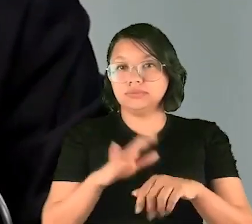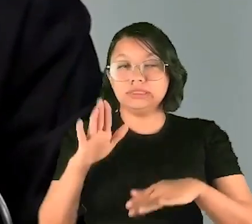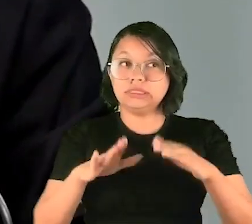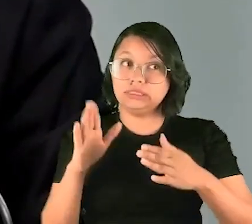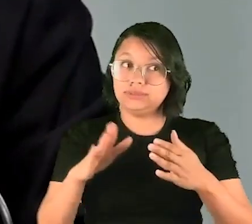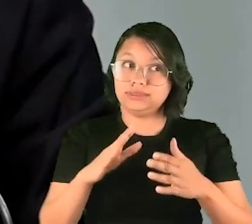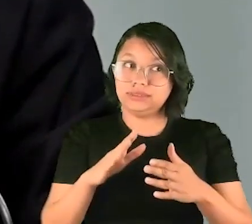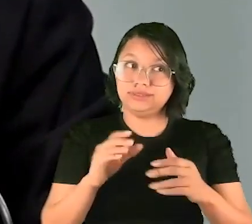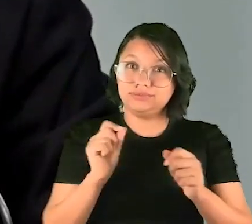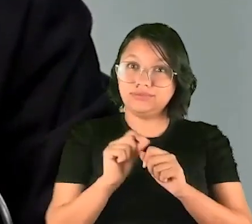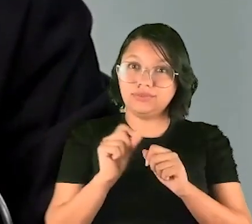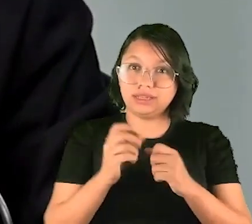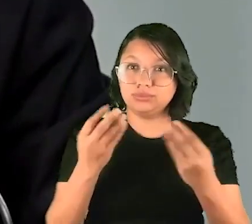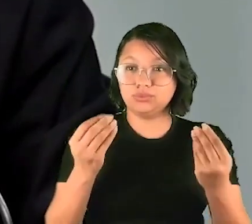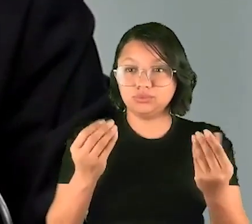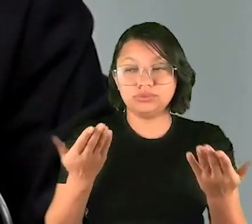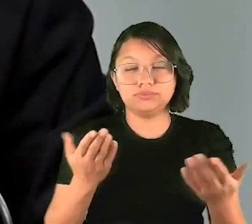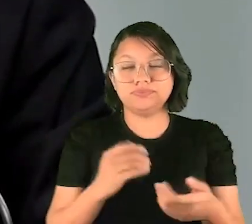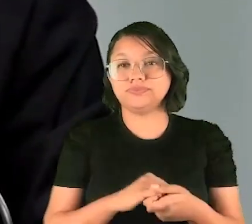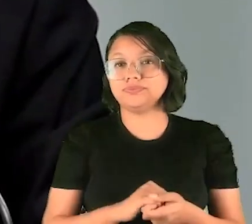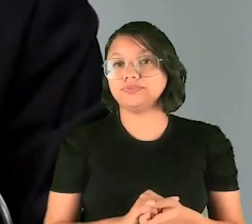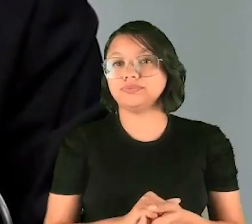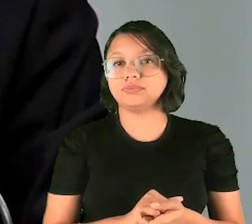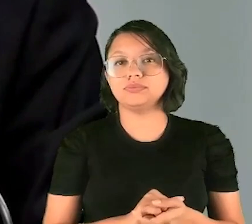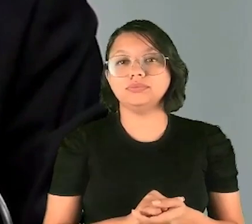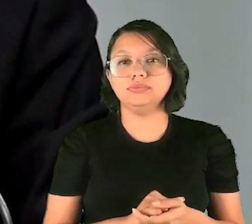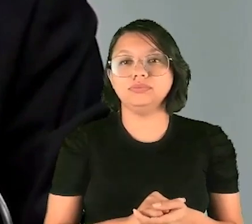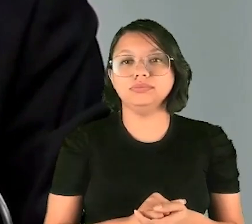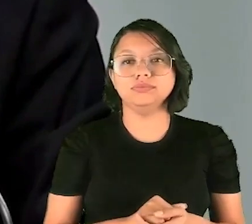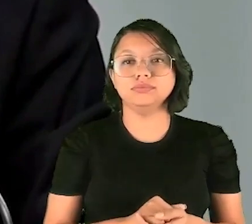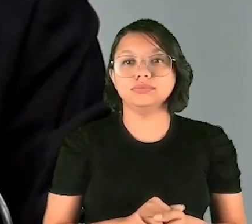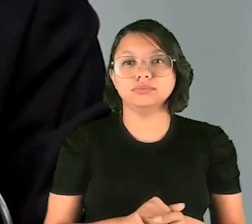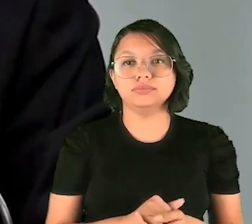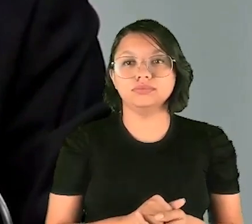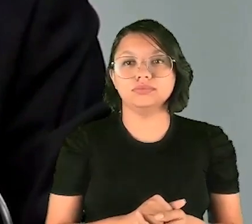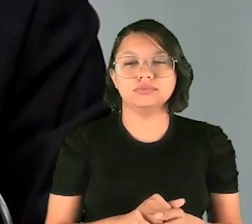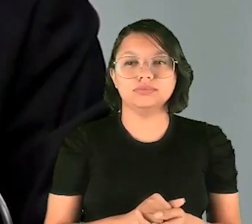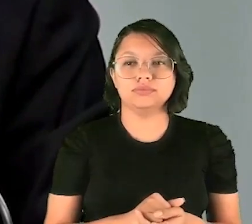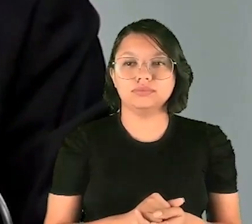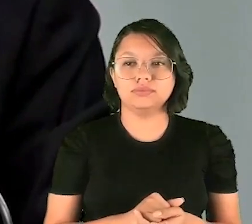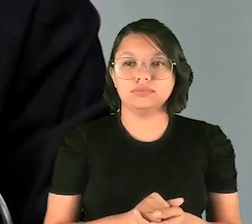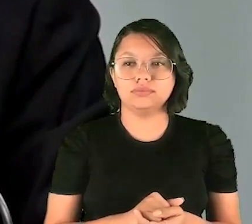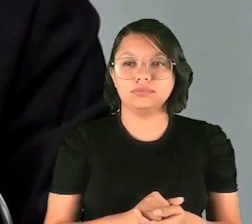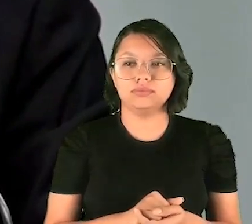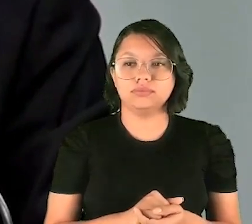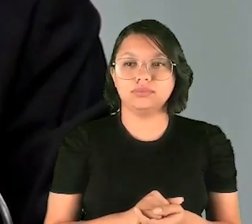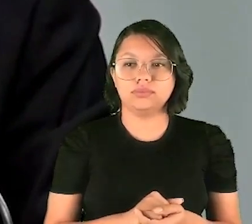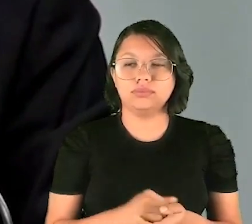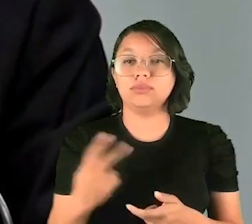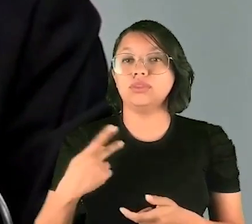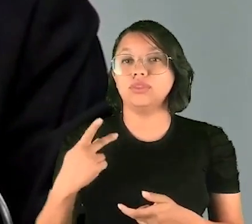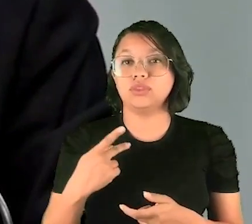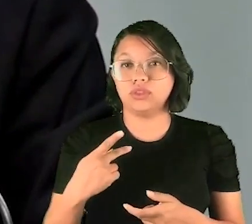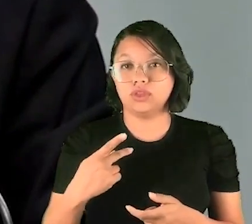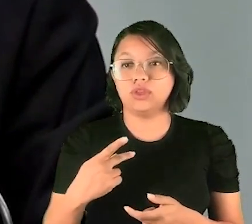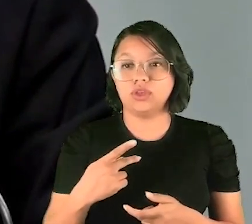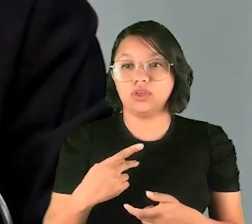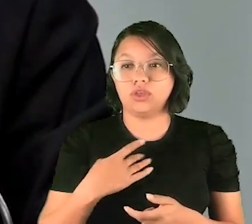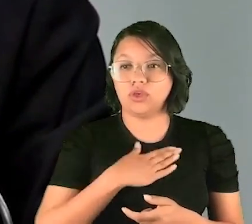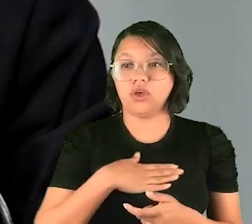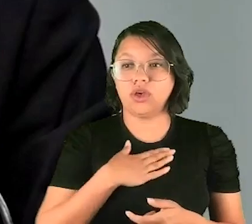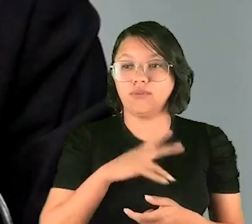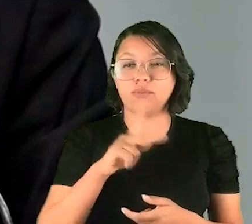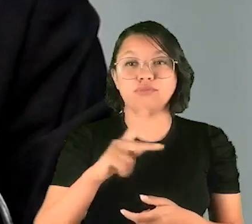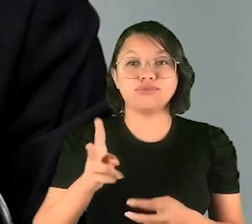quer oferecer esperança para o paciente, às vezes exagera, talvez, um pouco nisso, né? Muito